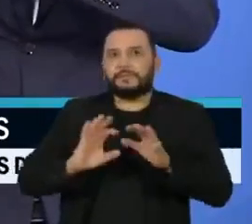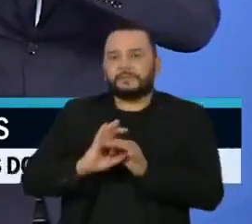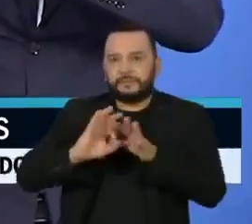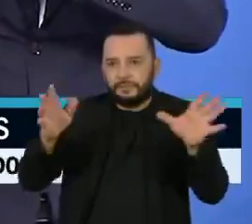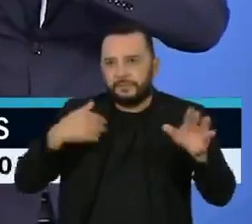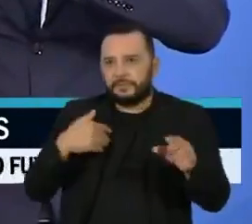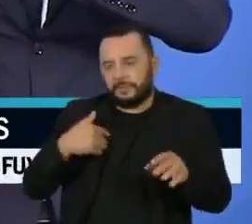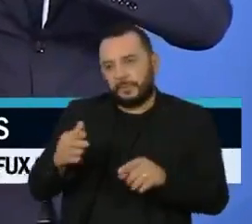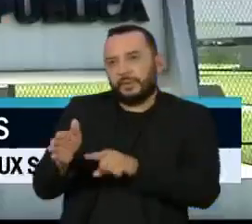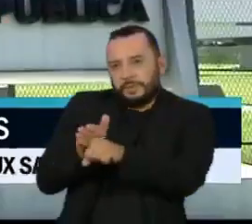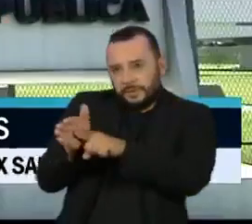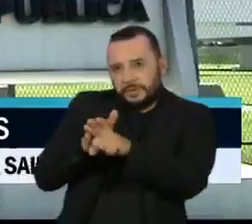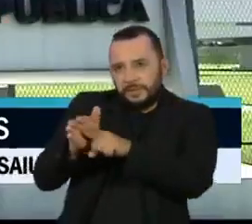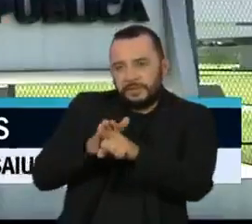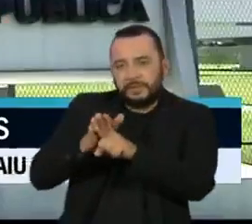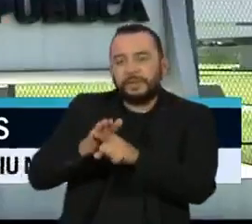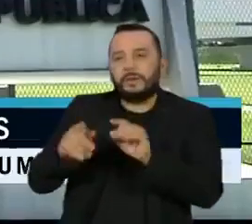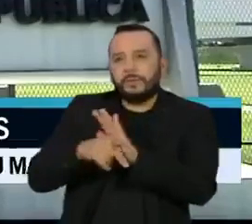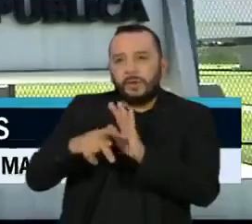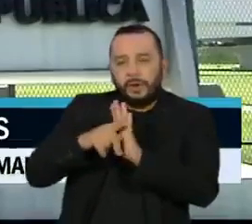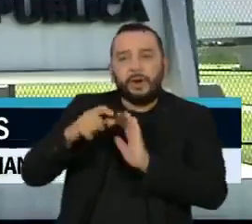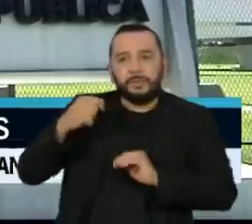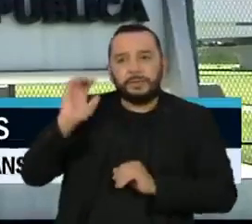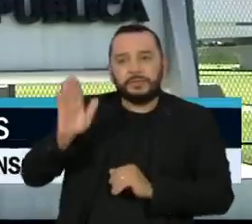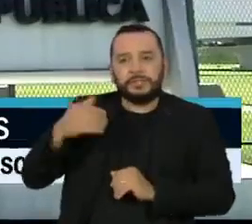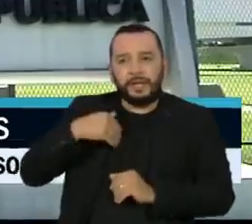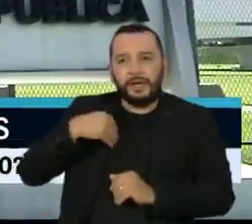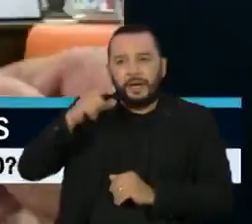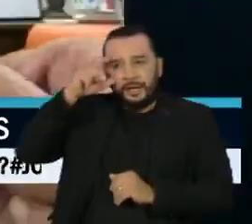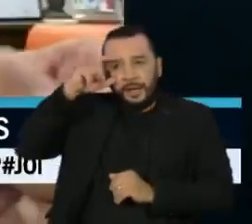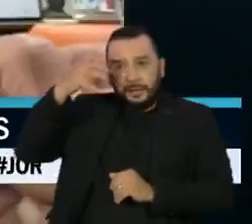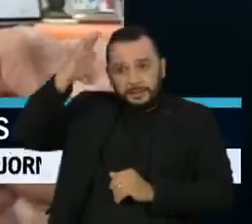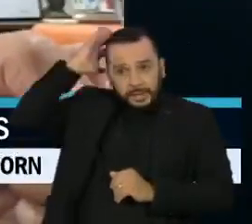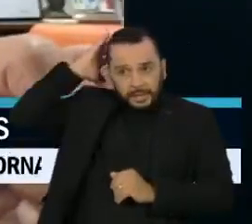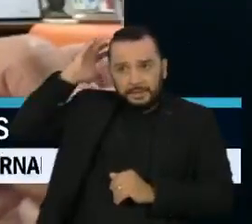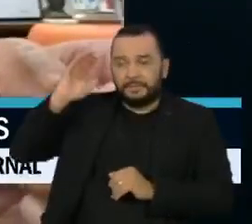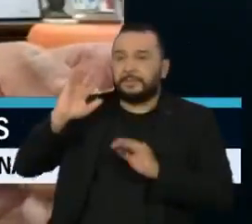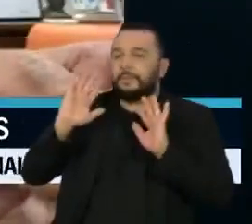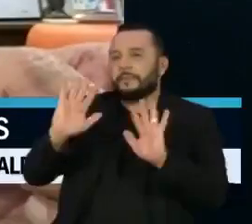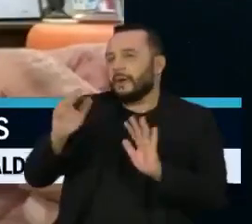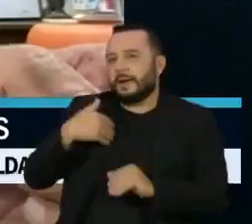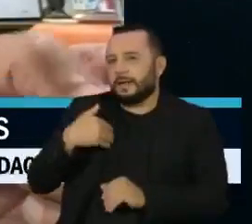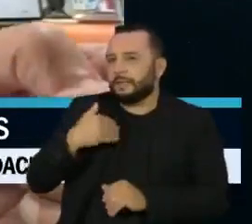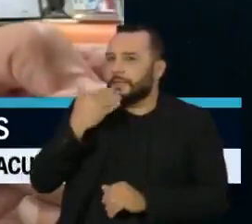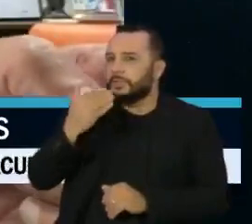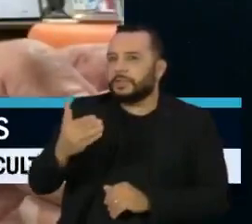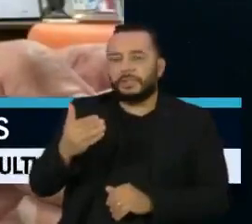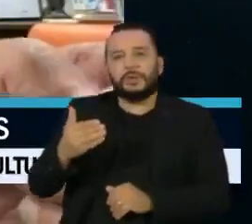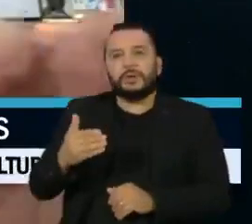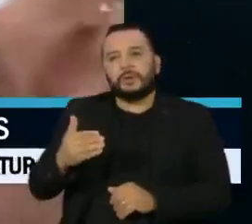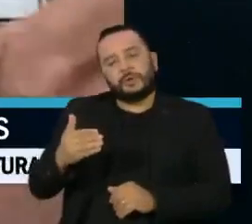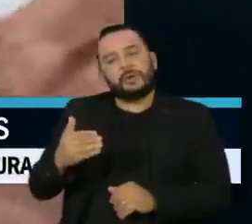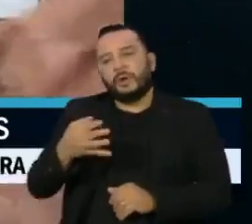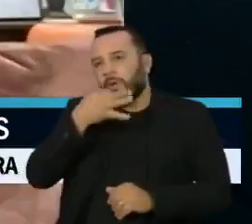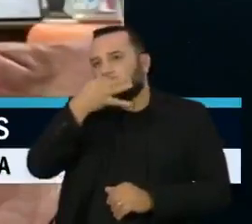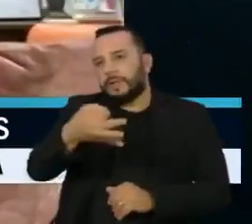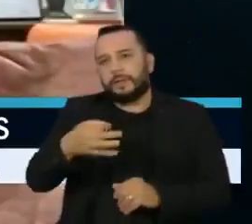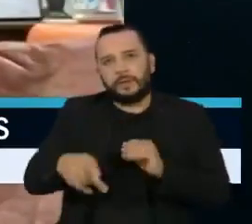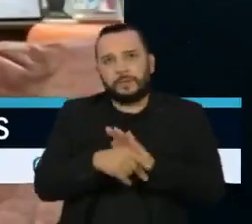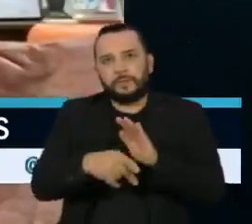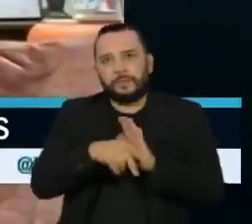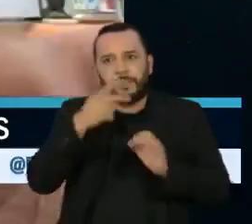do Meio Ambiente, Ricardo Salles, sem ouvir a Procuradoria-Geral da República. O Supremo Tribunal Federal,